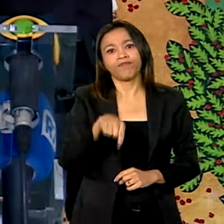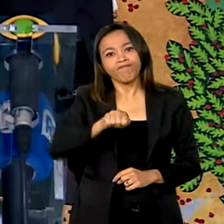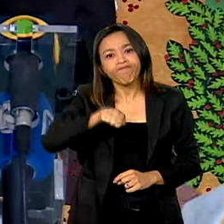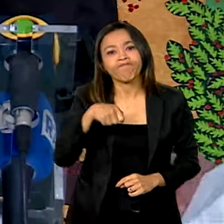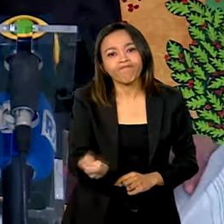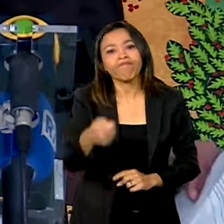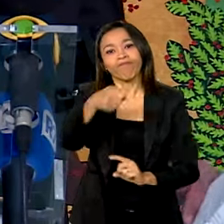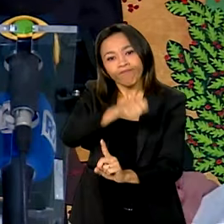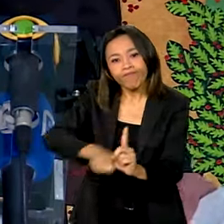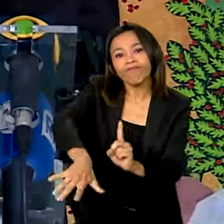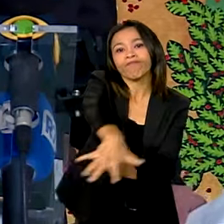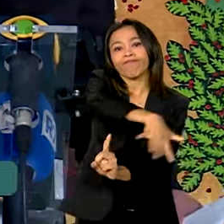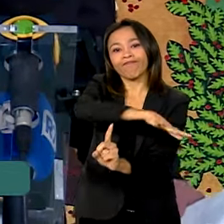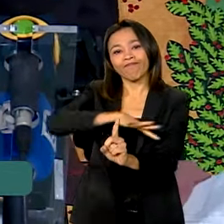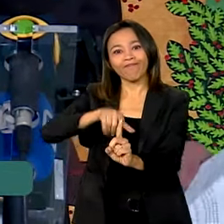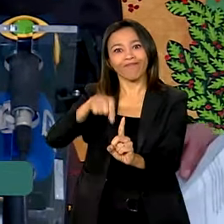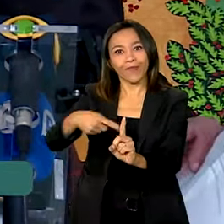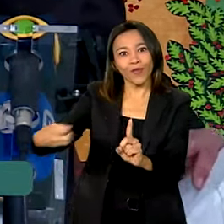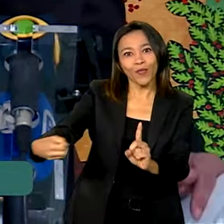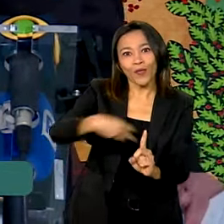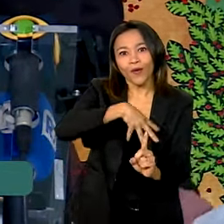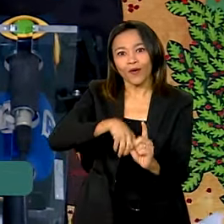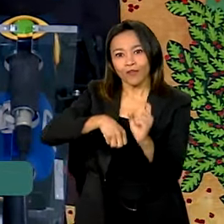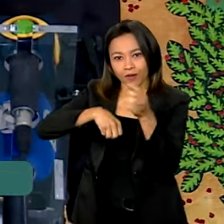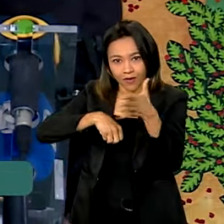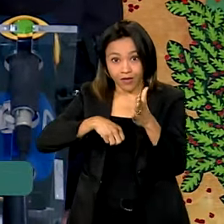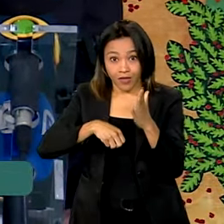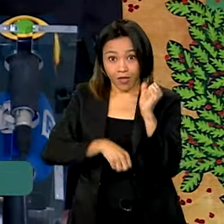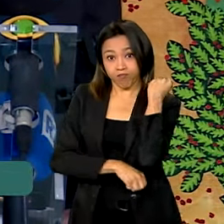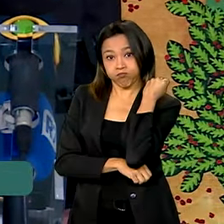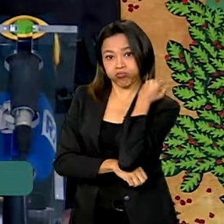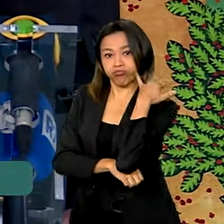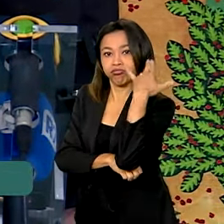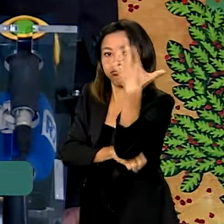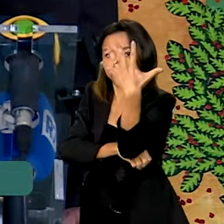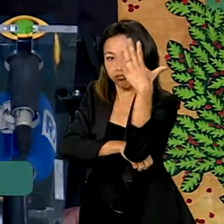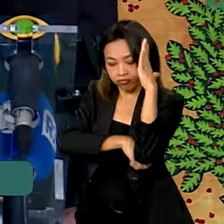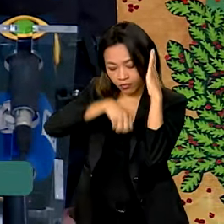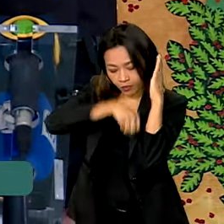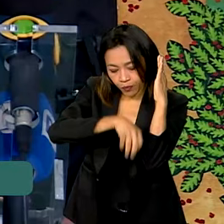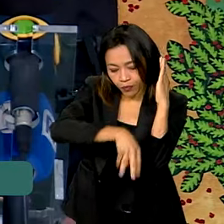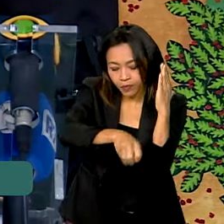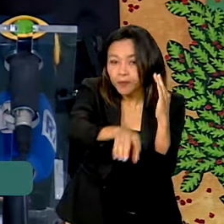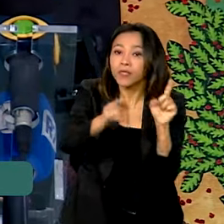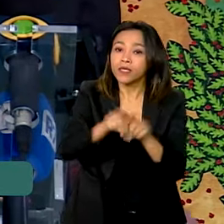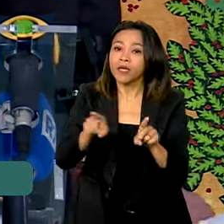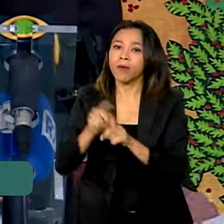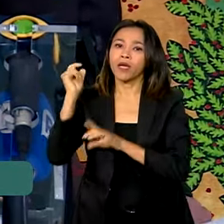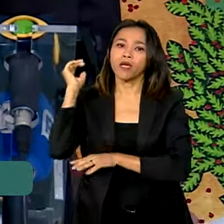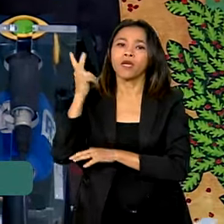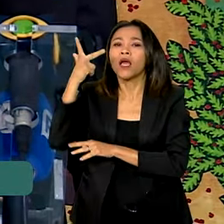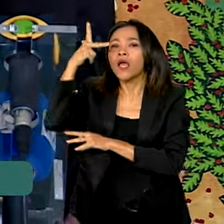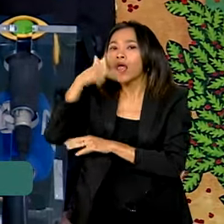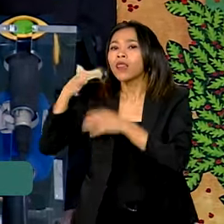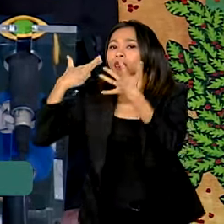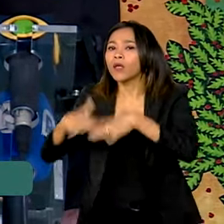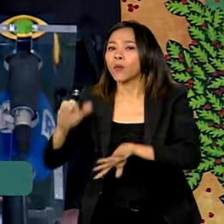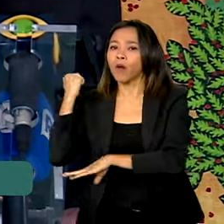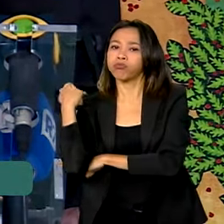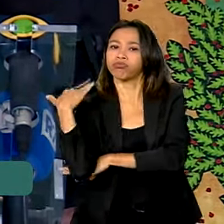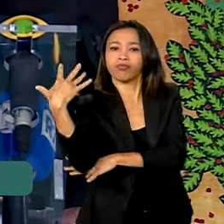ambientalmente, floresta renovável e floresta nativa permanente e